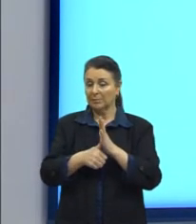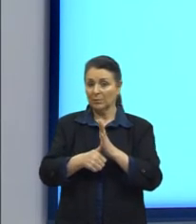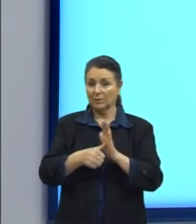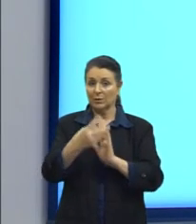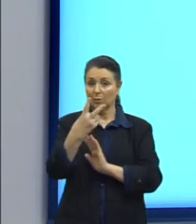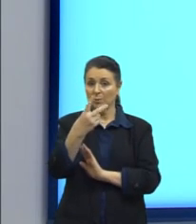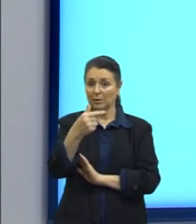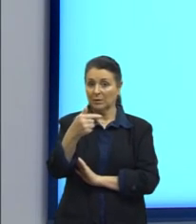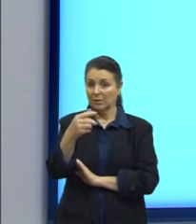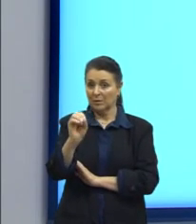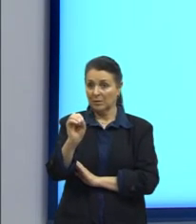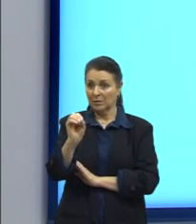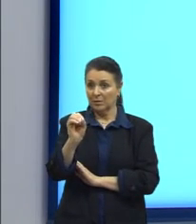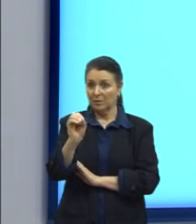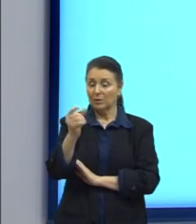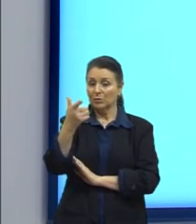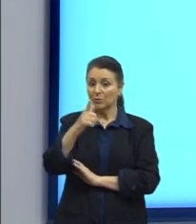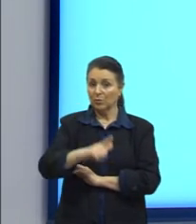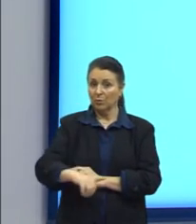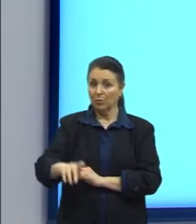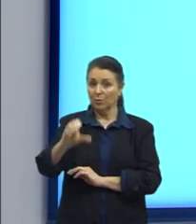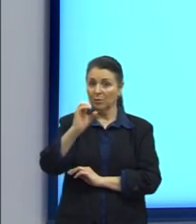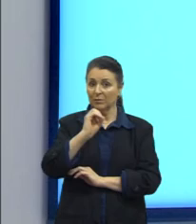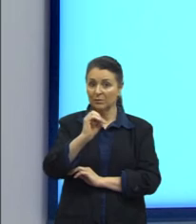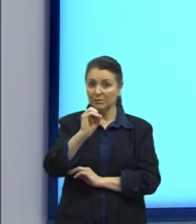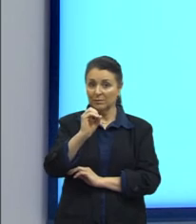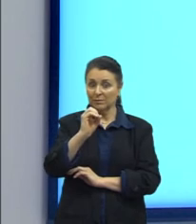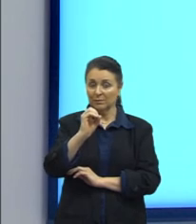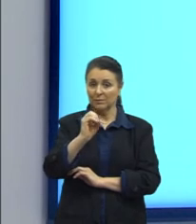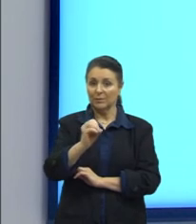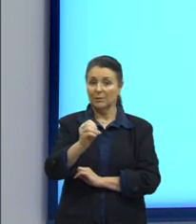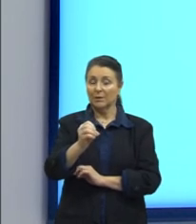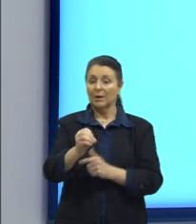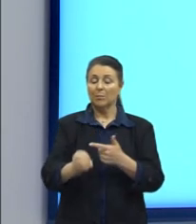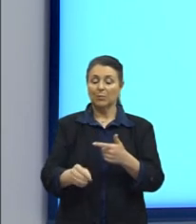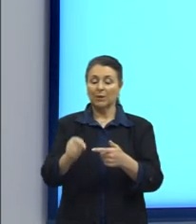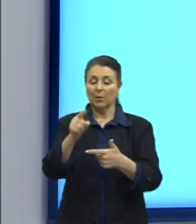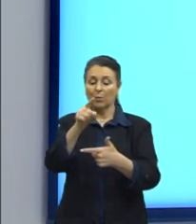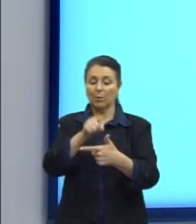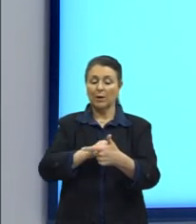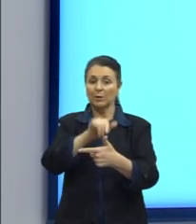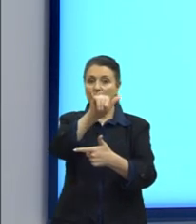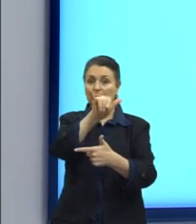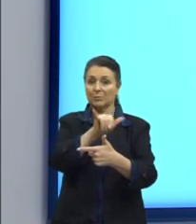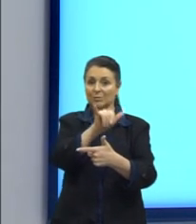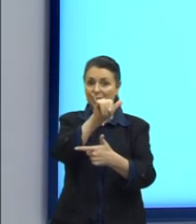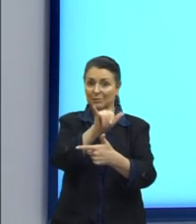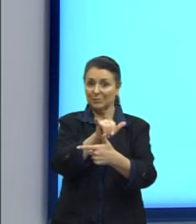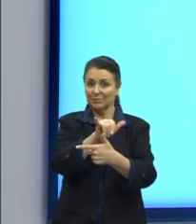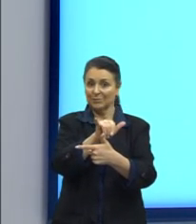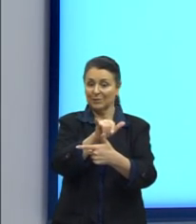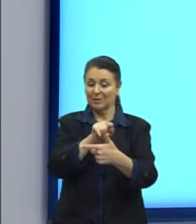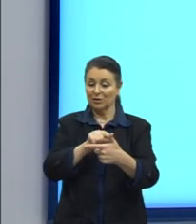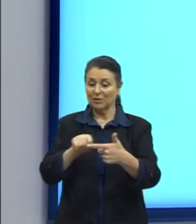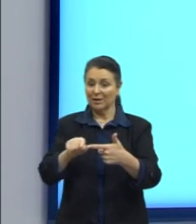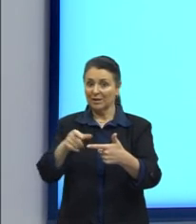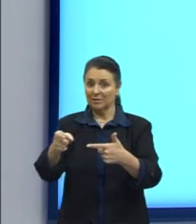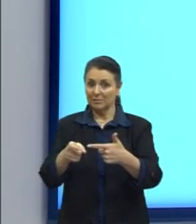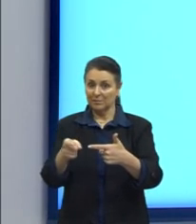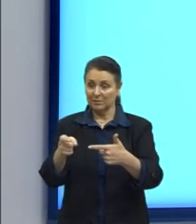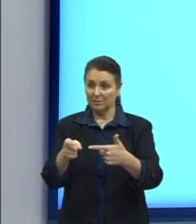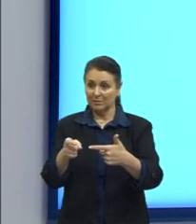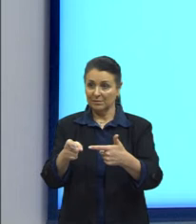270 de novo vai bater no zero porque daí quando a gente tá falando no eixo Y e a gente projeta ele no x vai dar